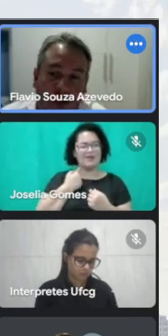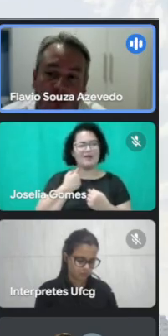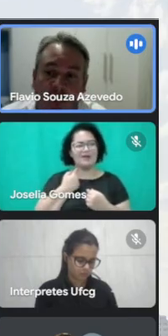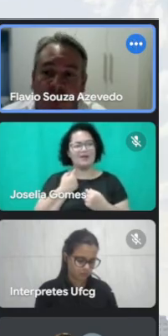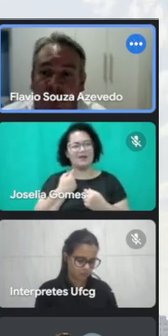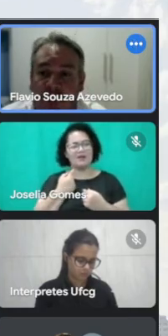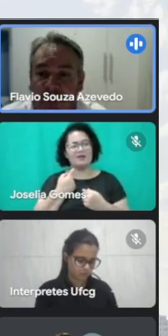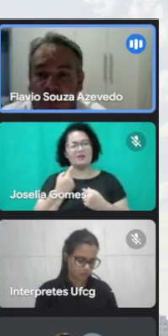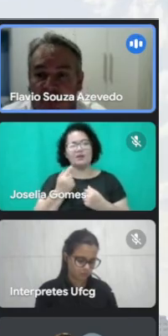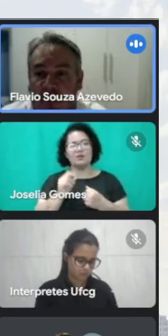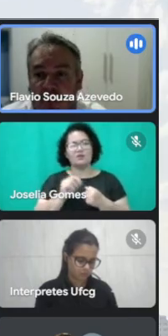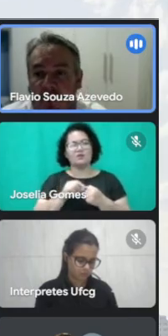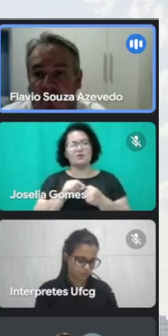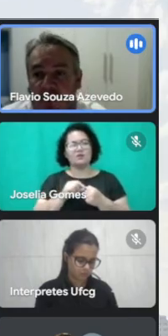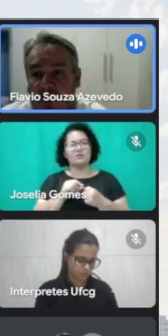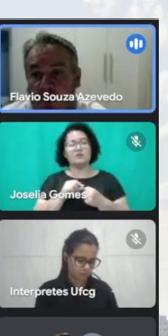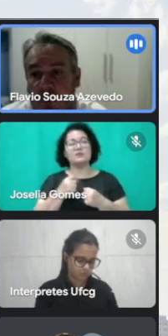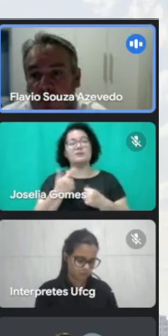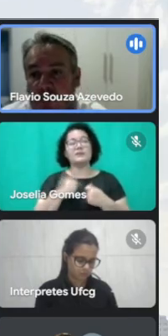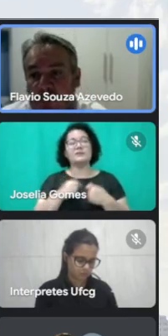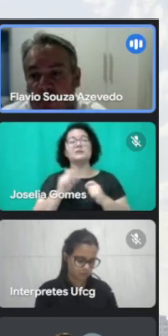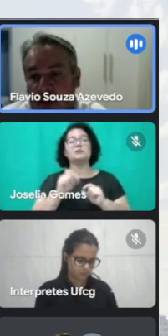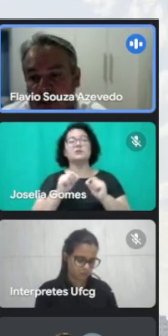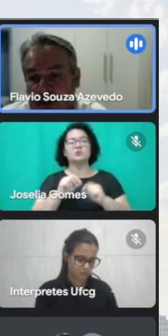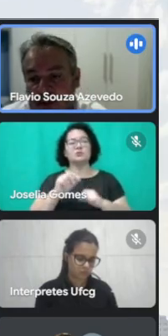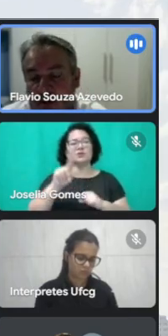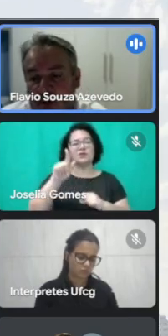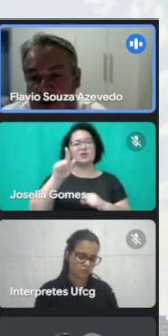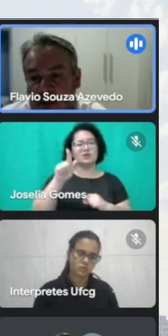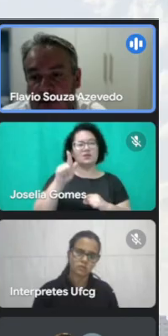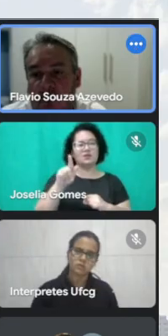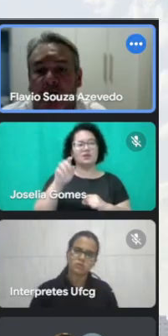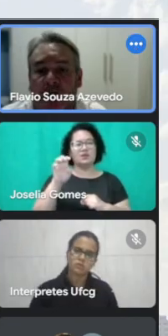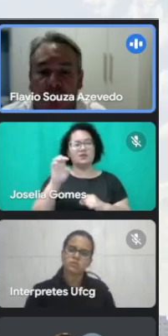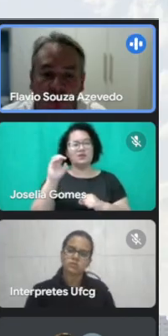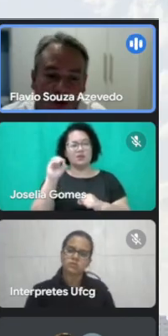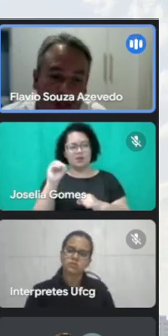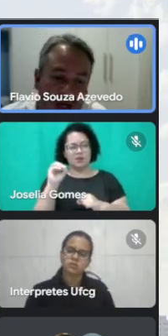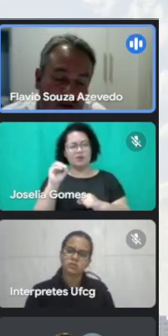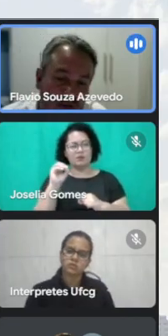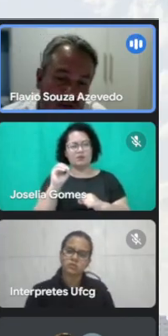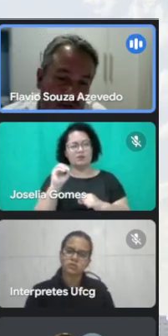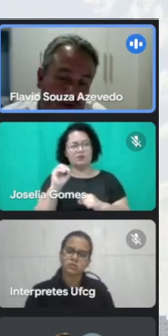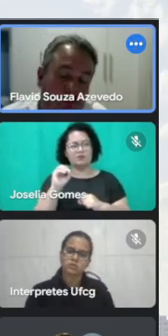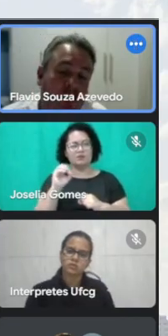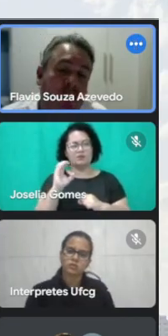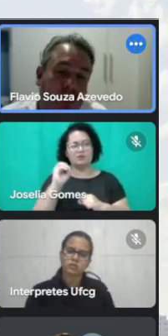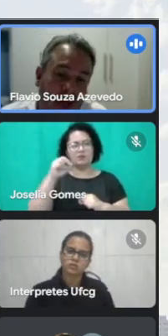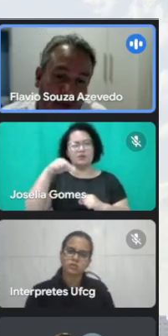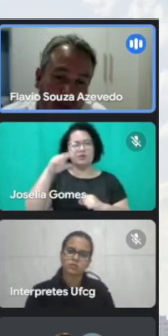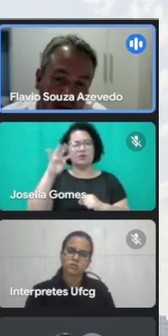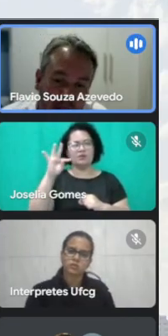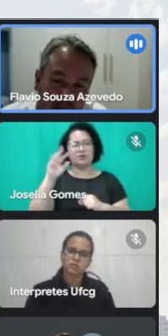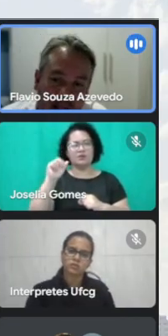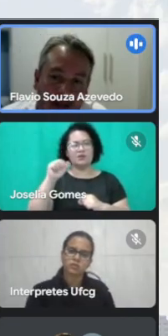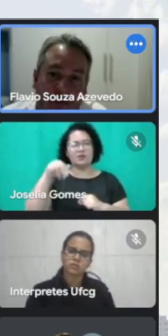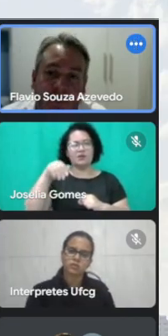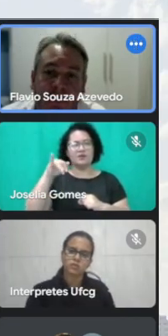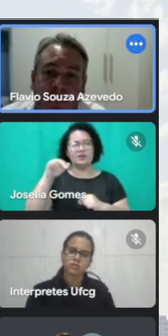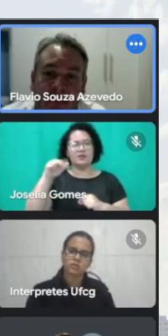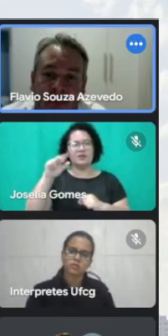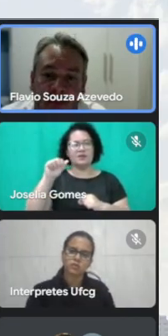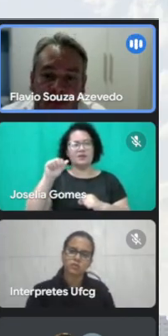executa. Então, existe, né, um geocomposto impermeabilizante, que é uma manta. Então, toda a área dos filtros, ela é